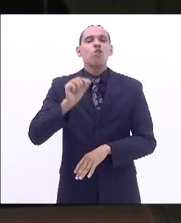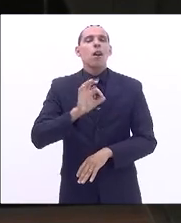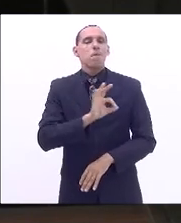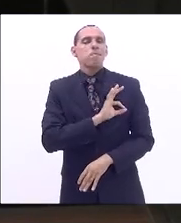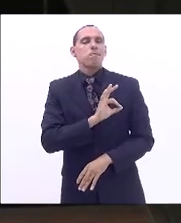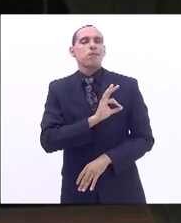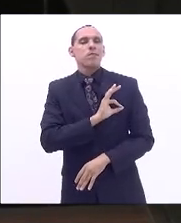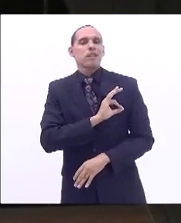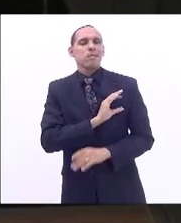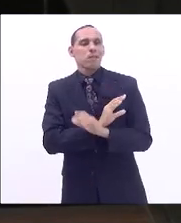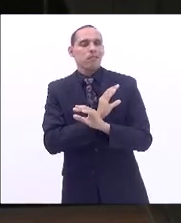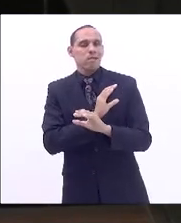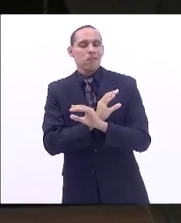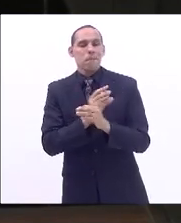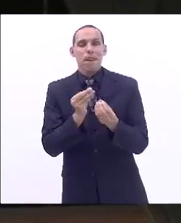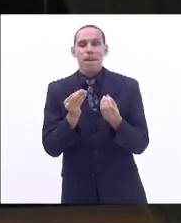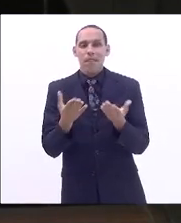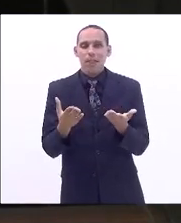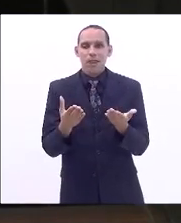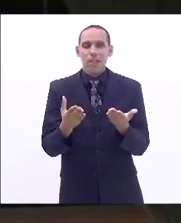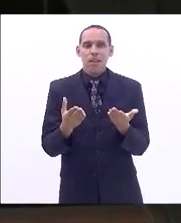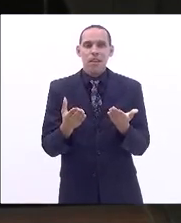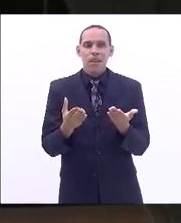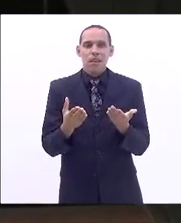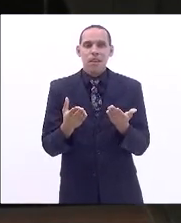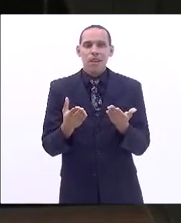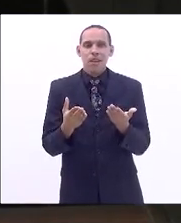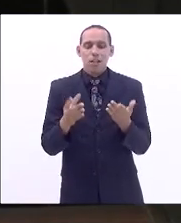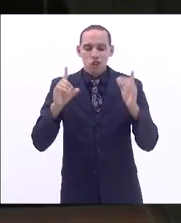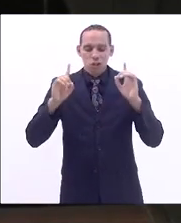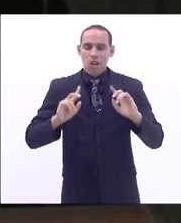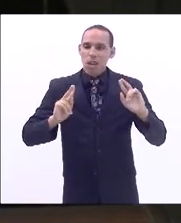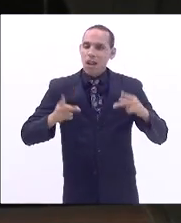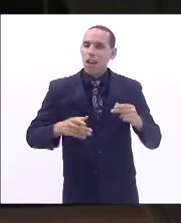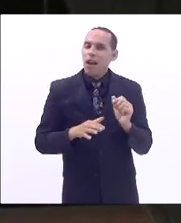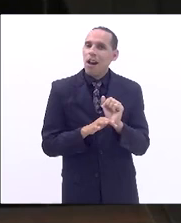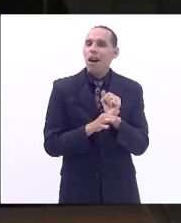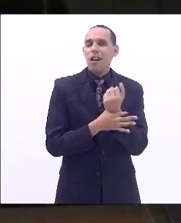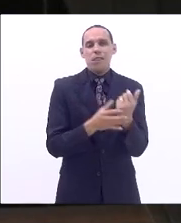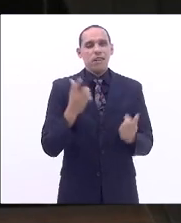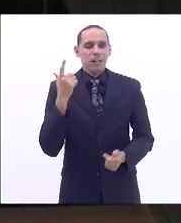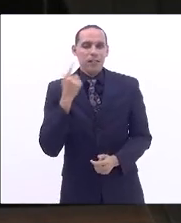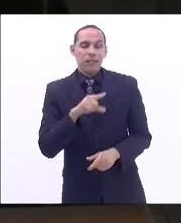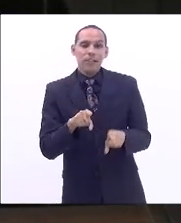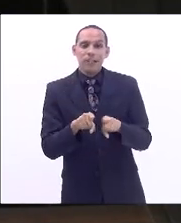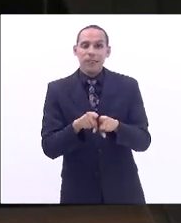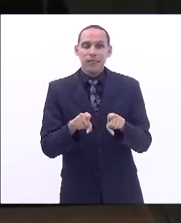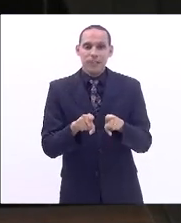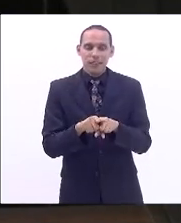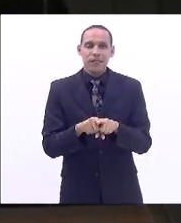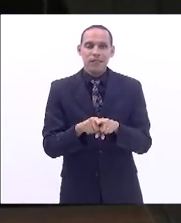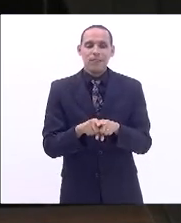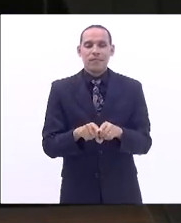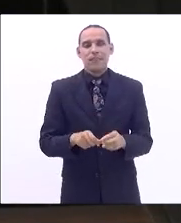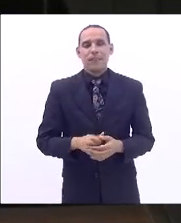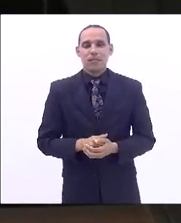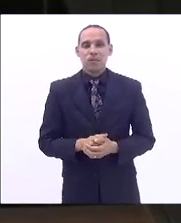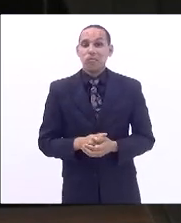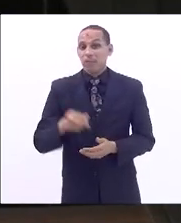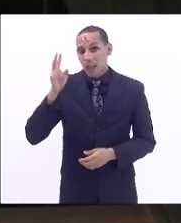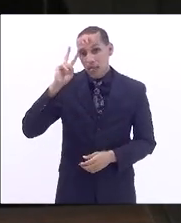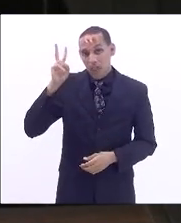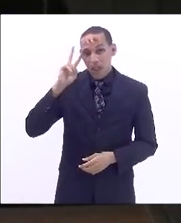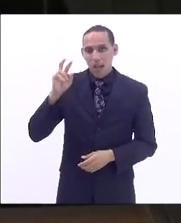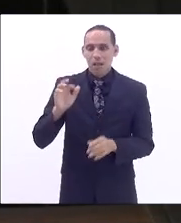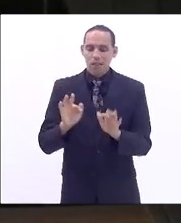civil para a garantia dos Direitos Humanos para o direito eu quero lembrar